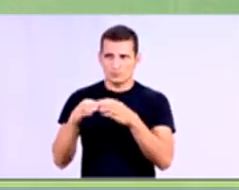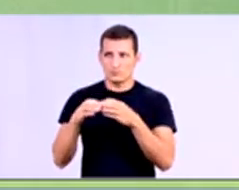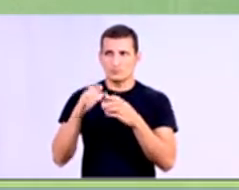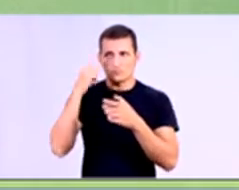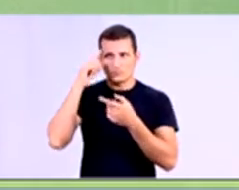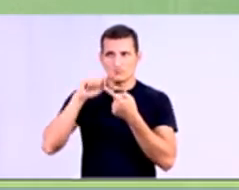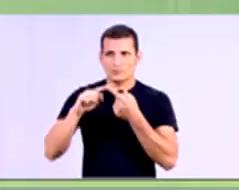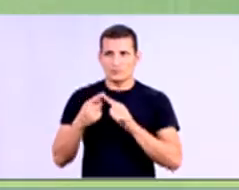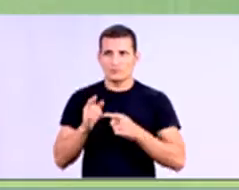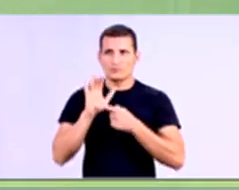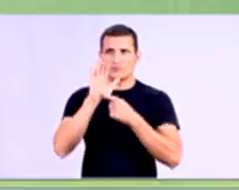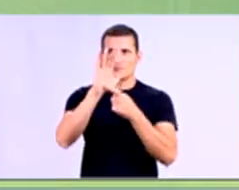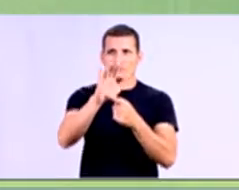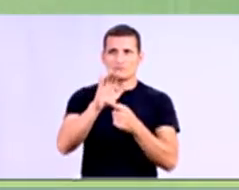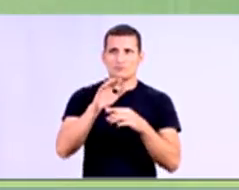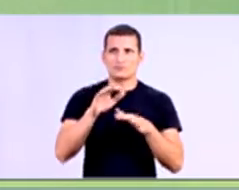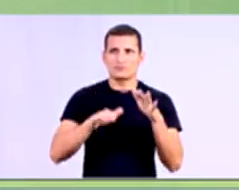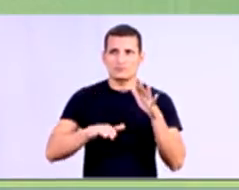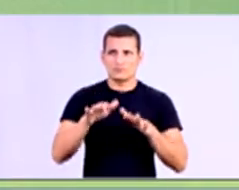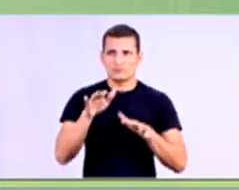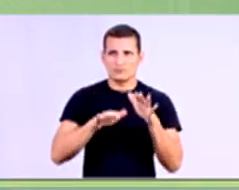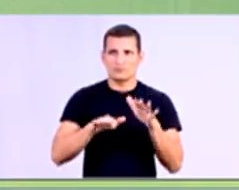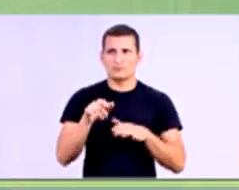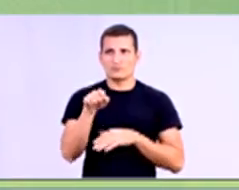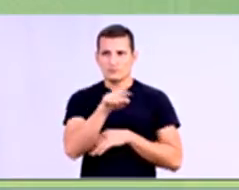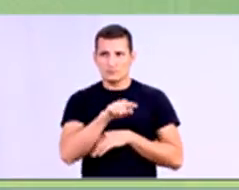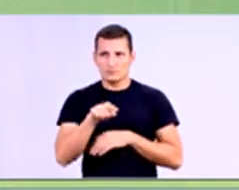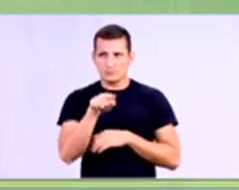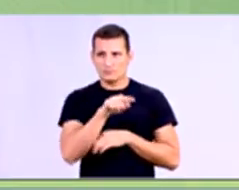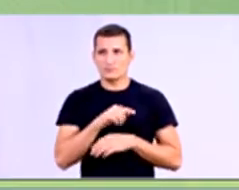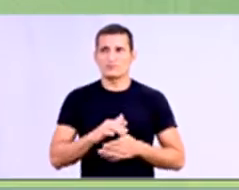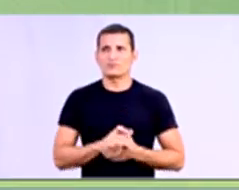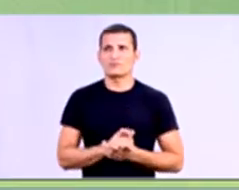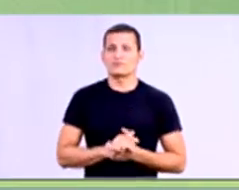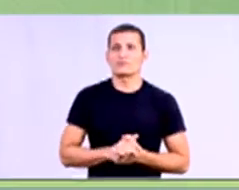lógicos, mostrando a dependência entre eles. Então vejam